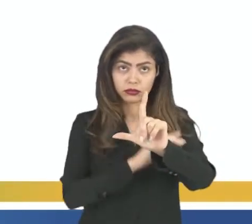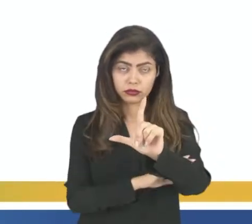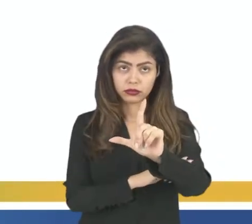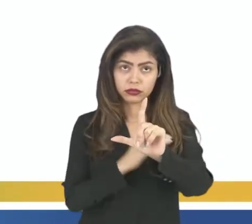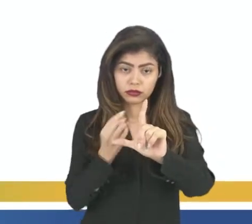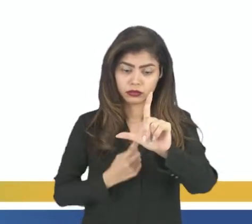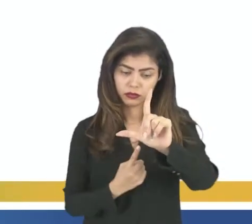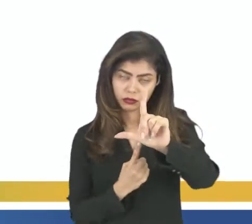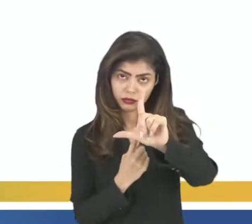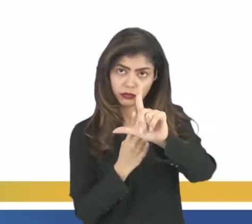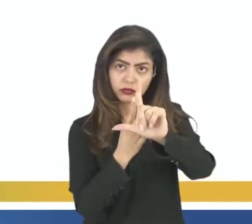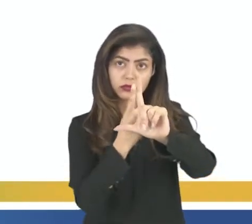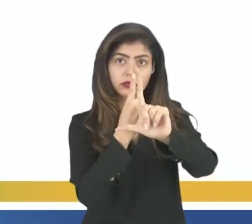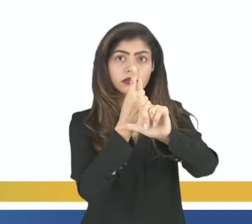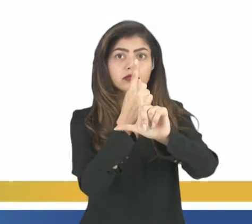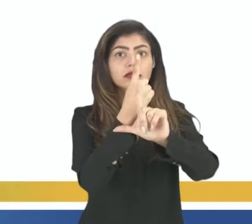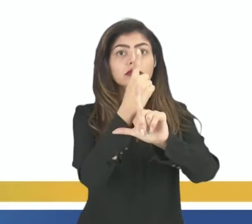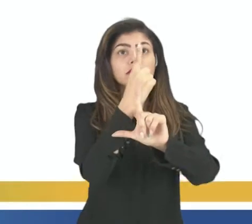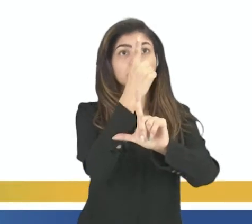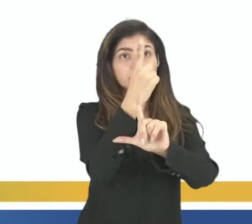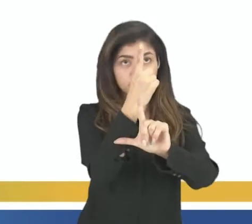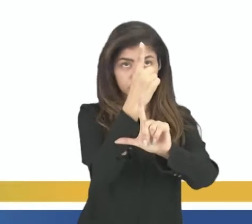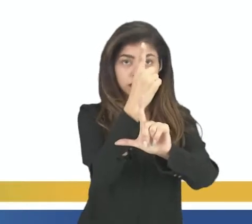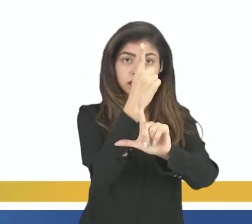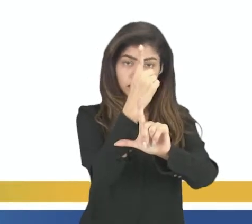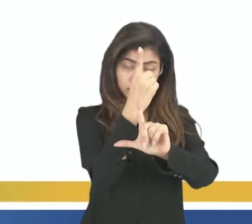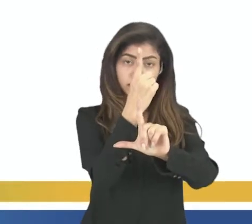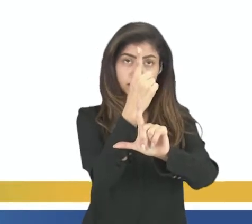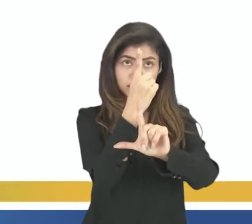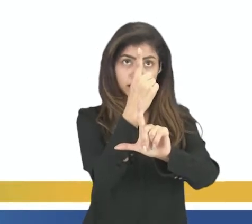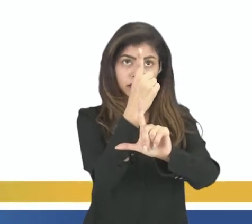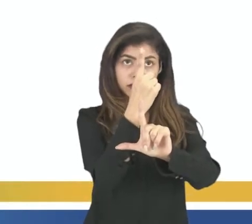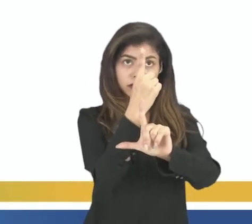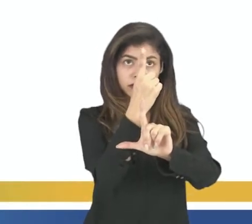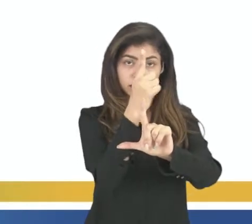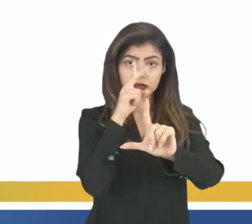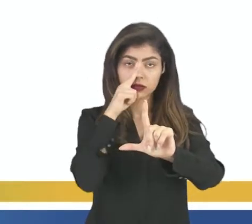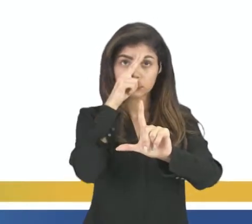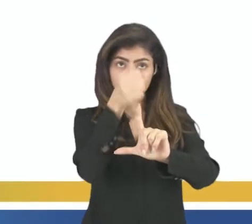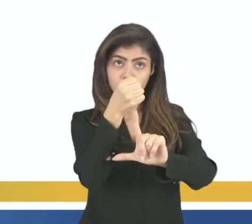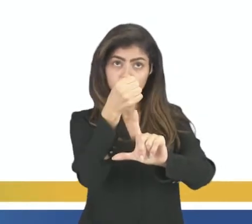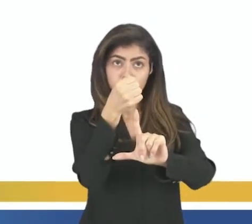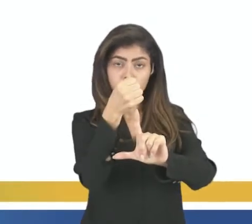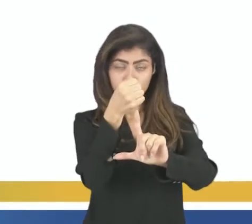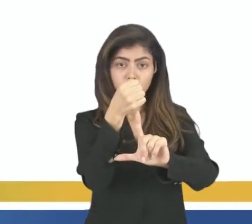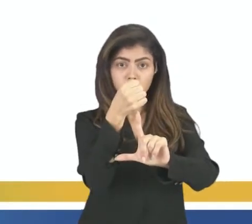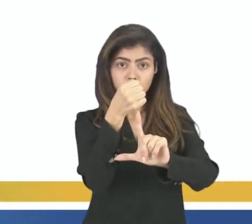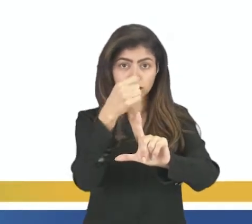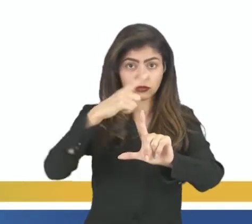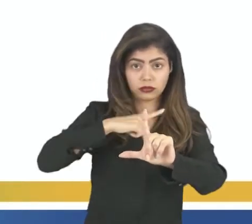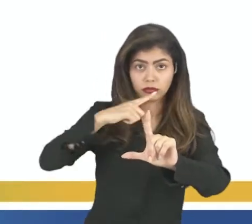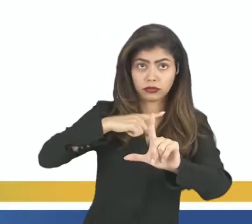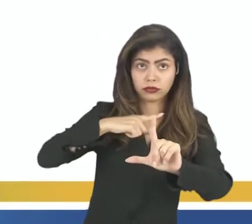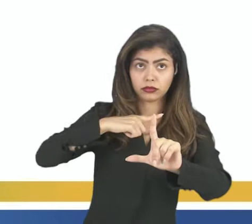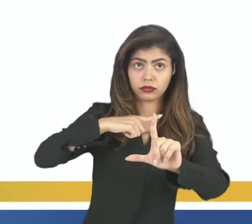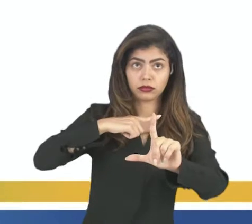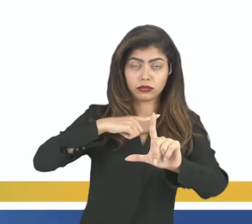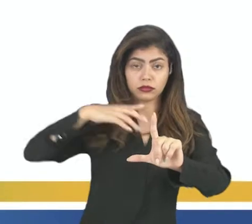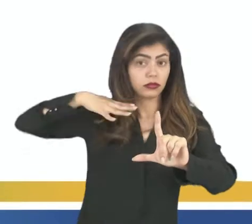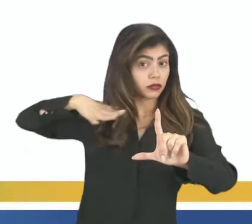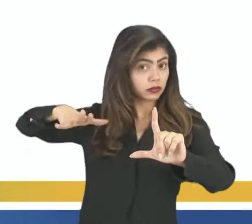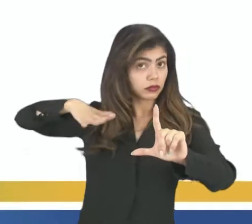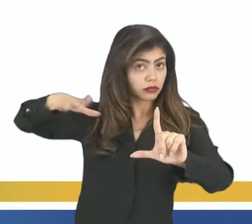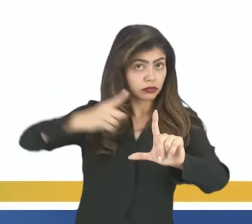Conforme o corpo vai subindo, ele vai ganhando altura, né? E a força que está atuando sobre o corpo no